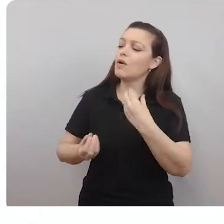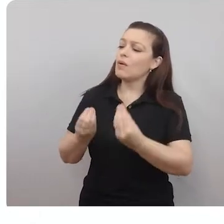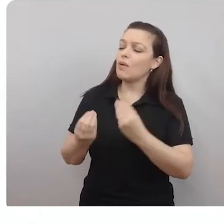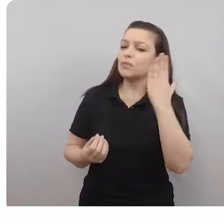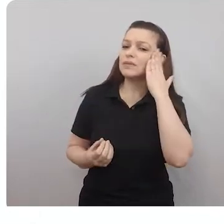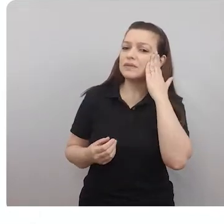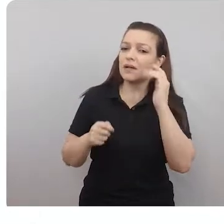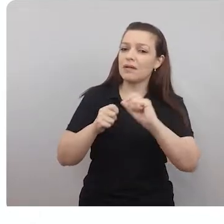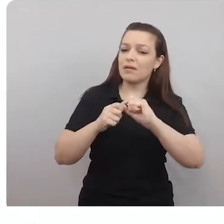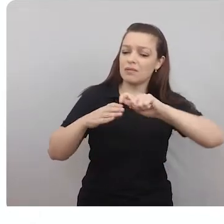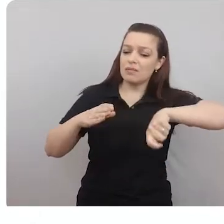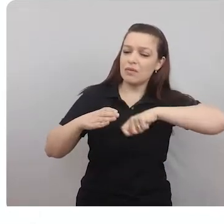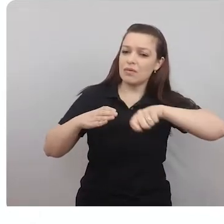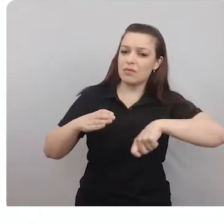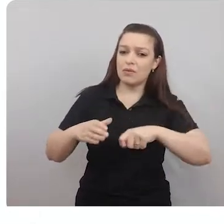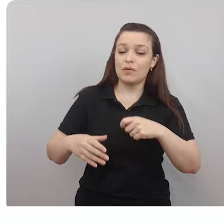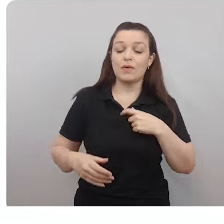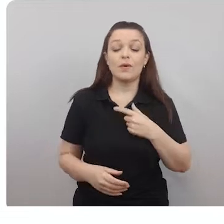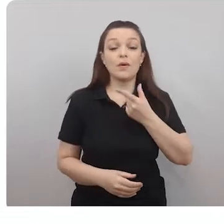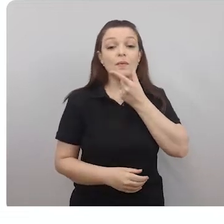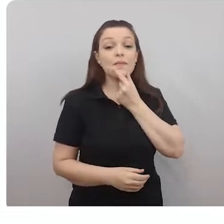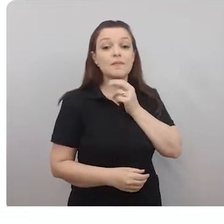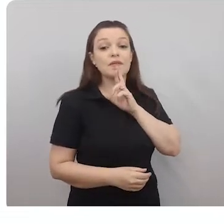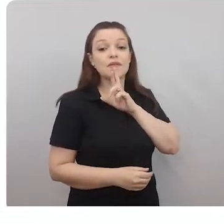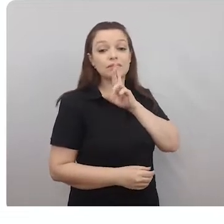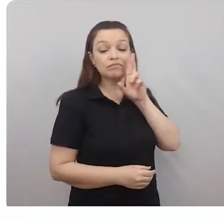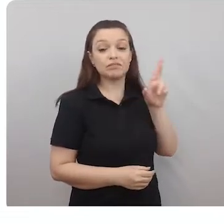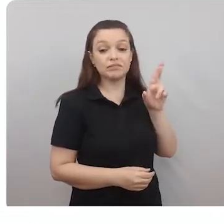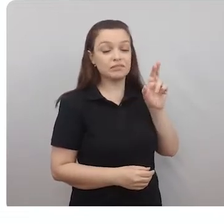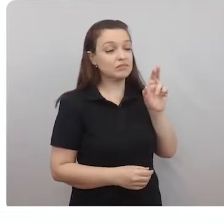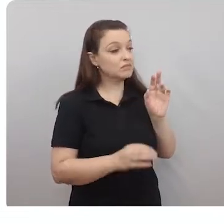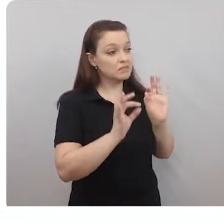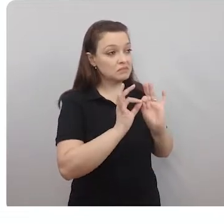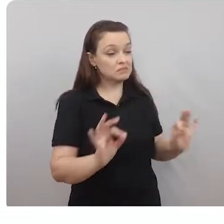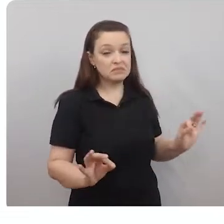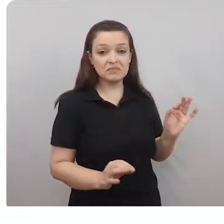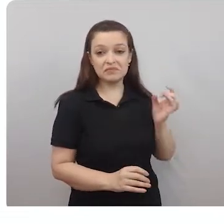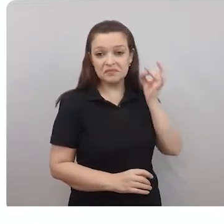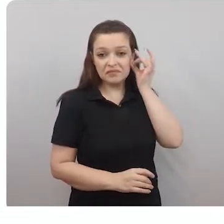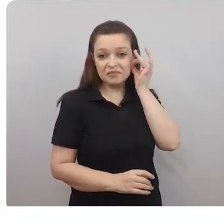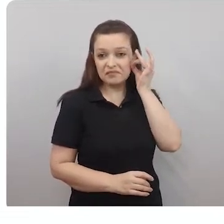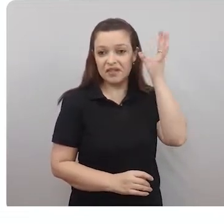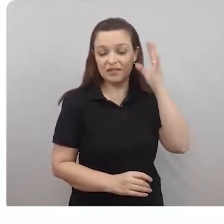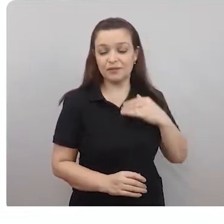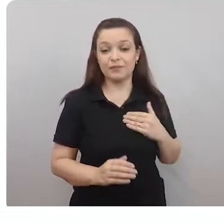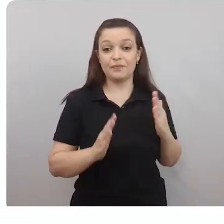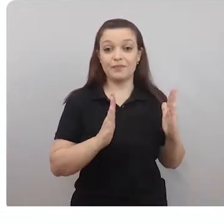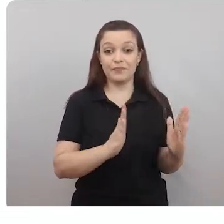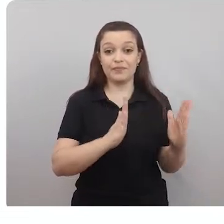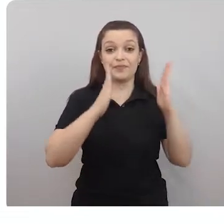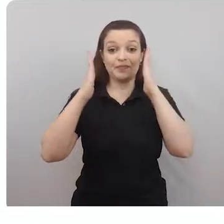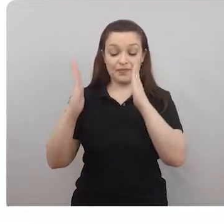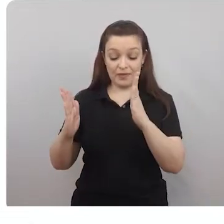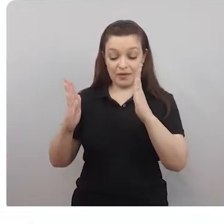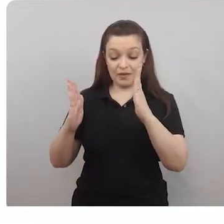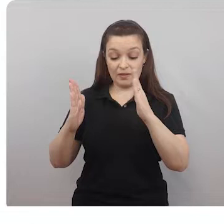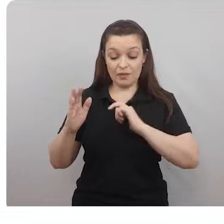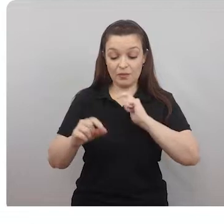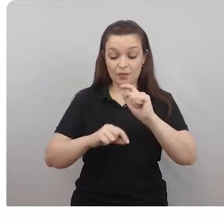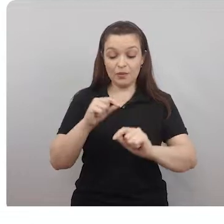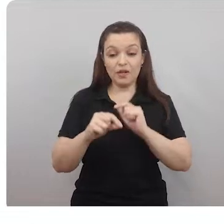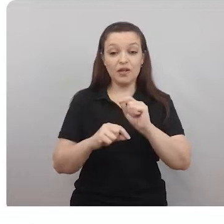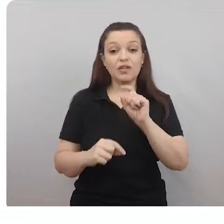Armandinho: como você conseguiu? E o Armandinho responde: simples. Na terceira